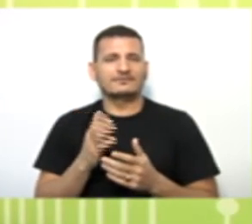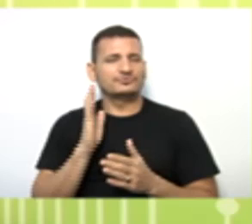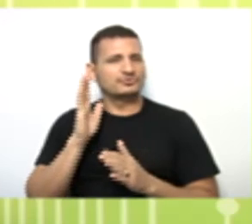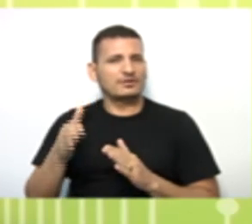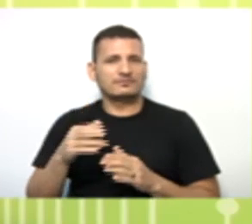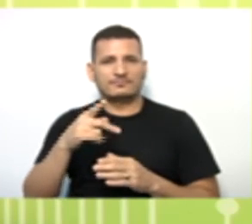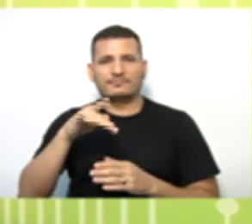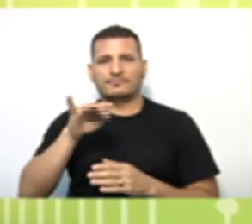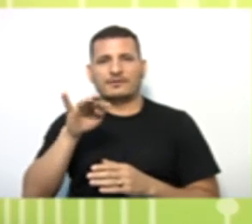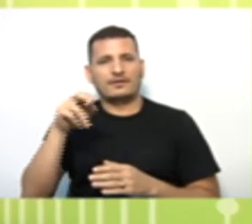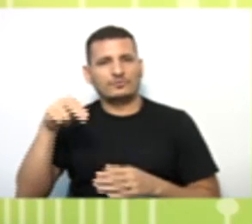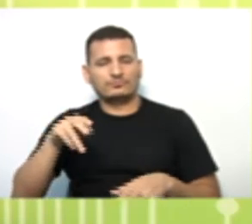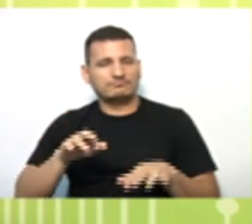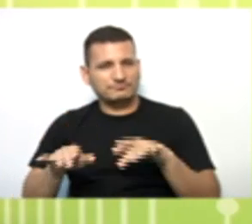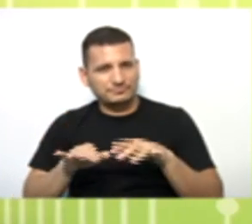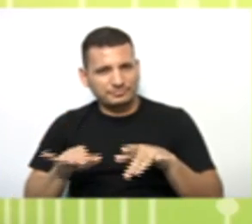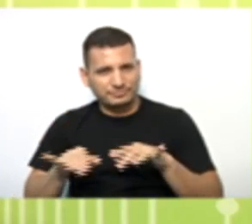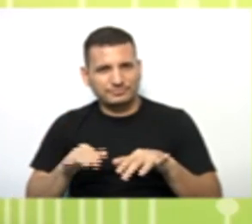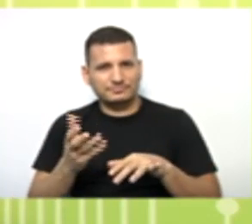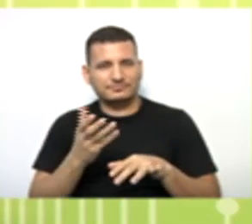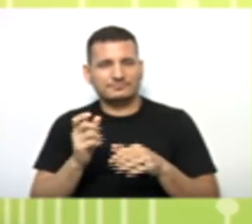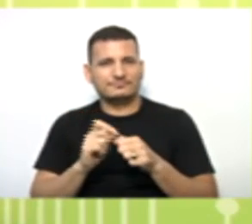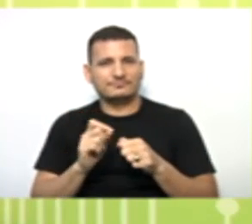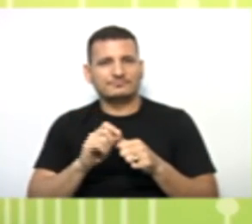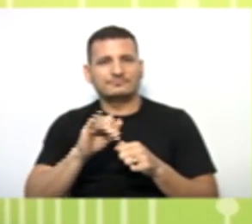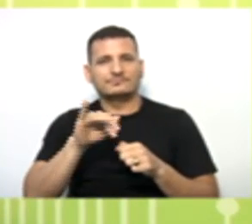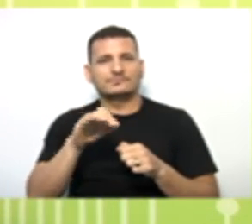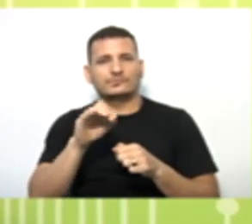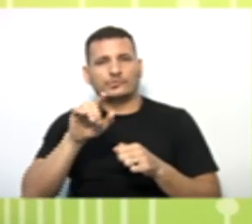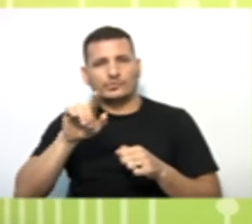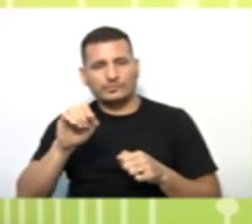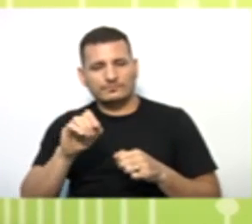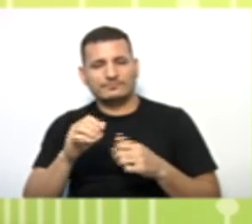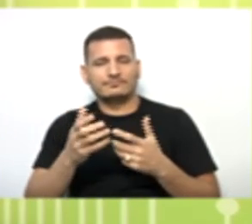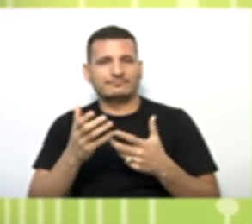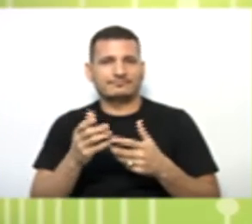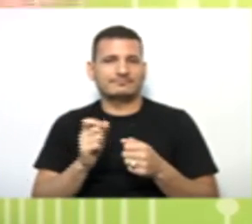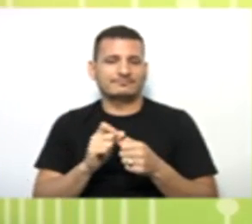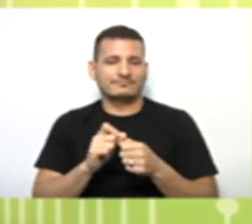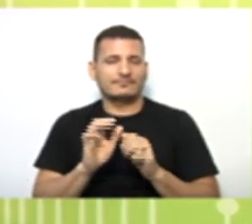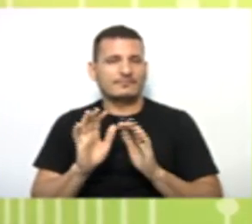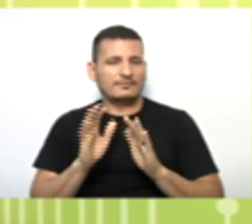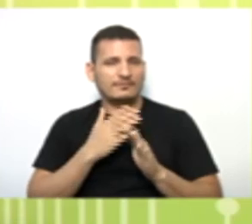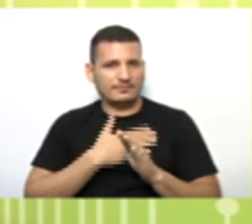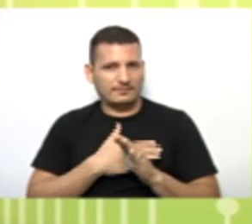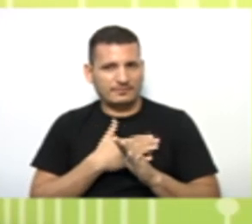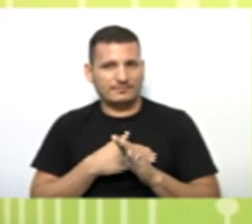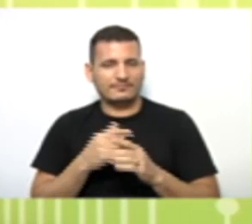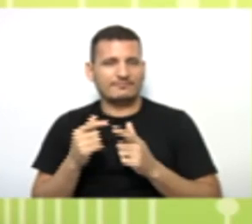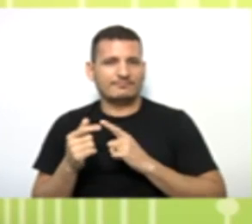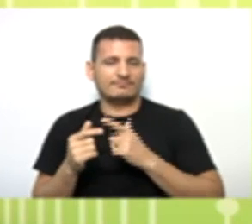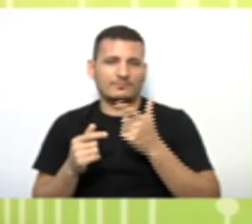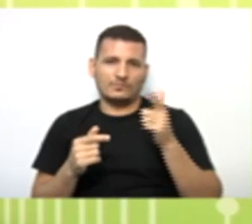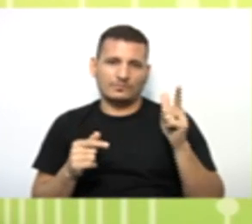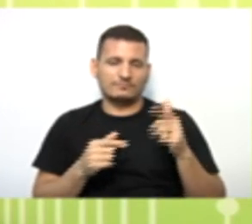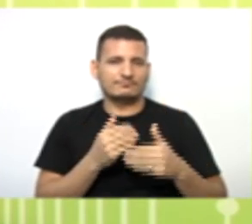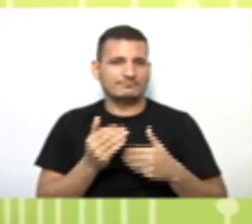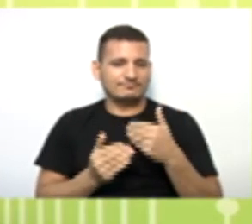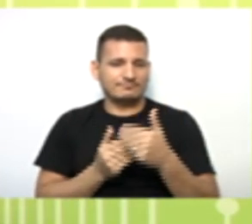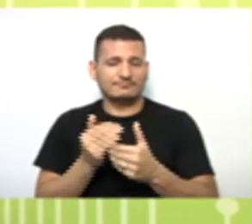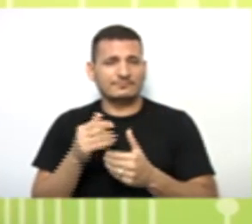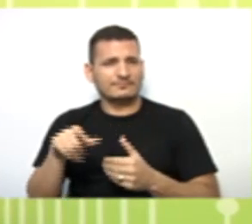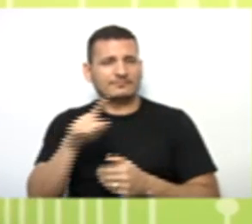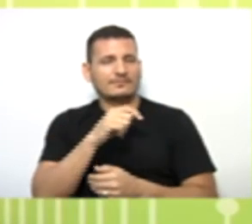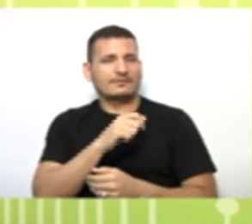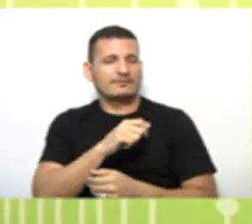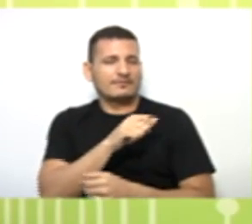quero ir logo para a segunda aula, eu quero logo chegar no Python e fazer logo um jogo, um gamer. Calma aí, não é assim não. Aí existem outros processos, né, professor? Eu aposto que esses alunos devem gostar